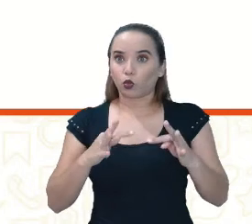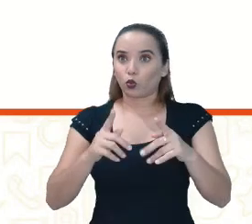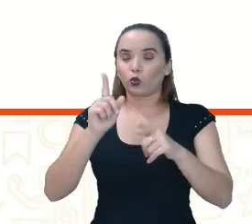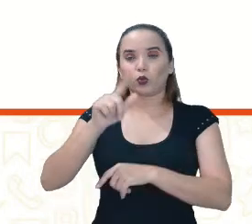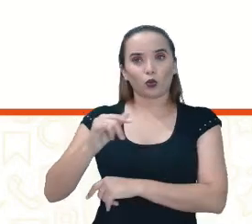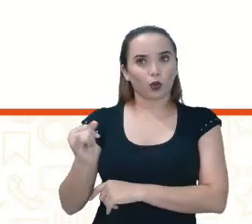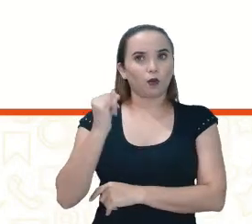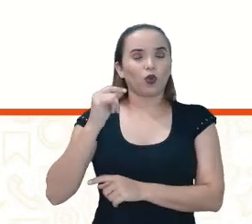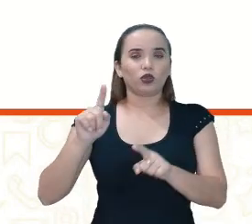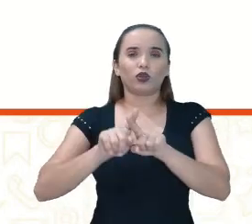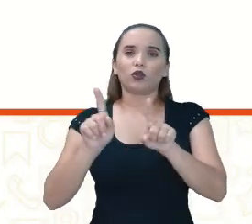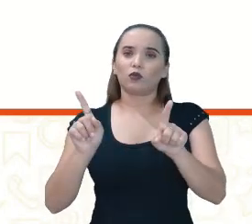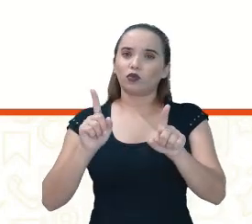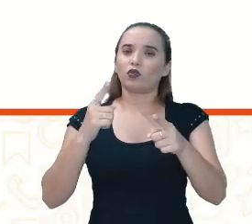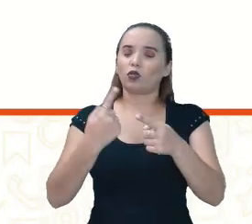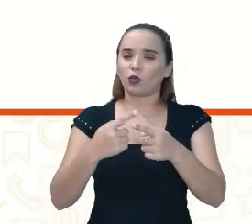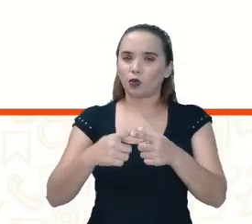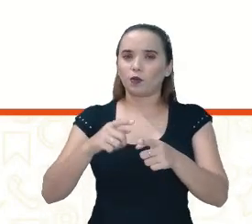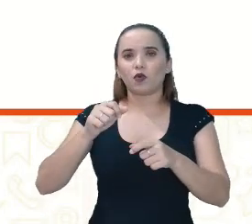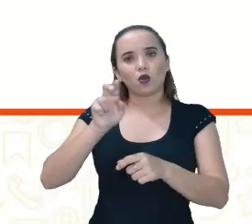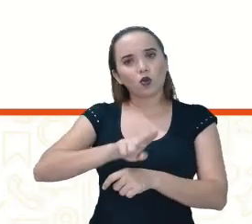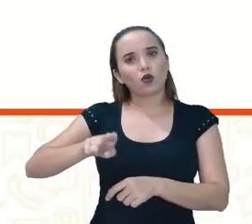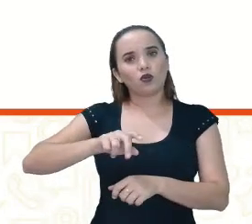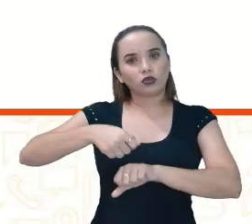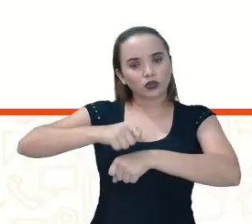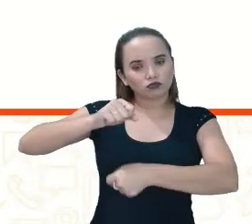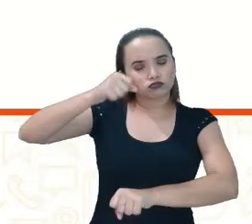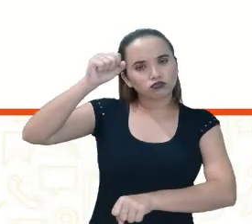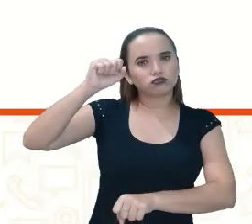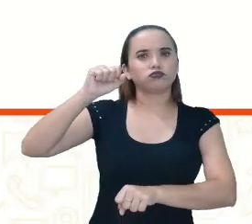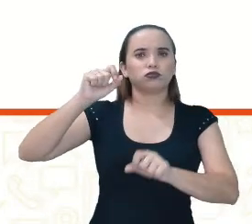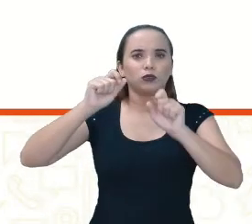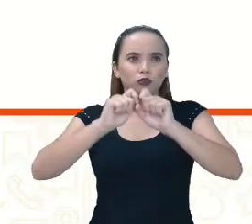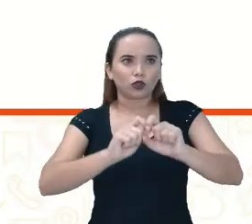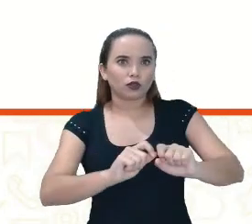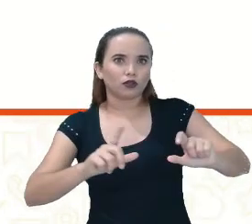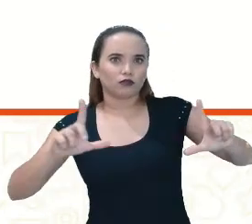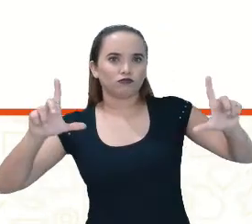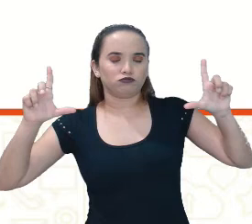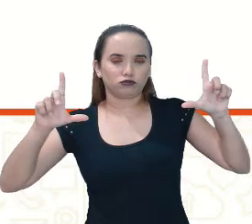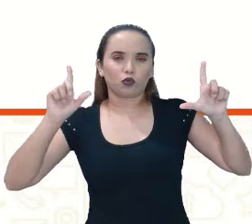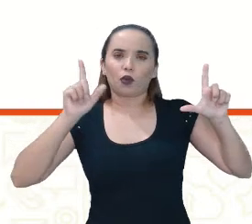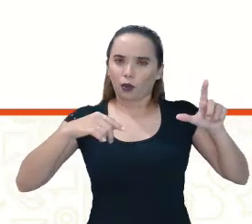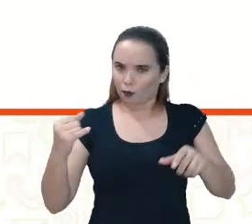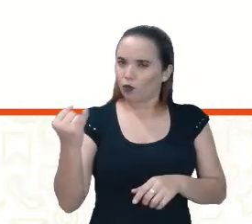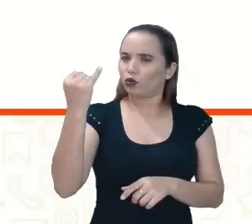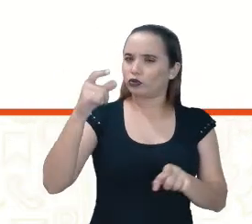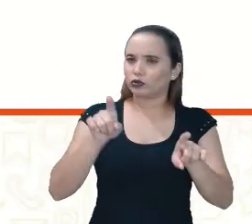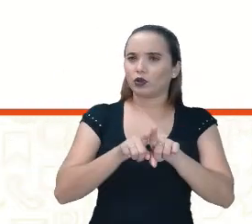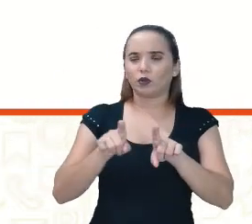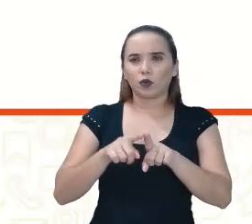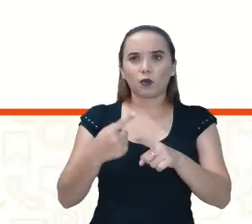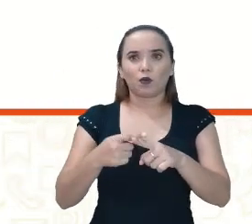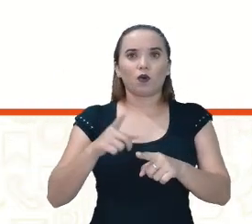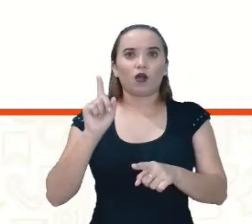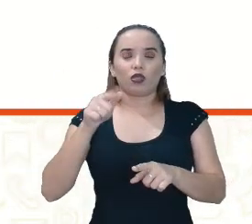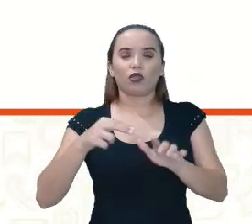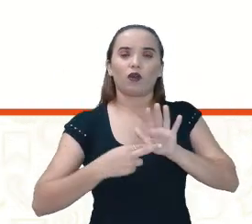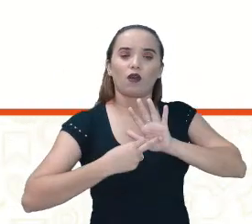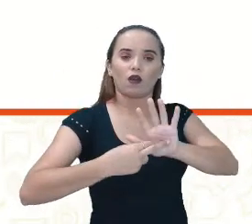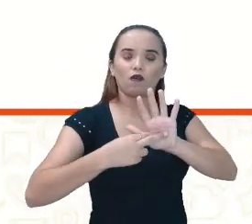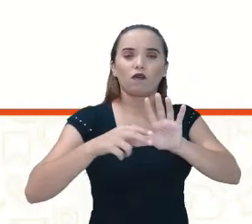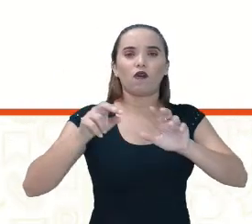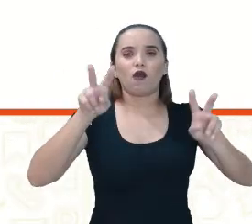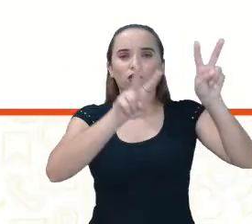também trabalhar com cartazes e murais é um outro trabalho importante, um trabalho que tem uma referência visual